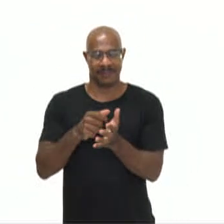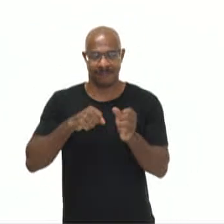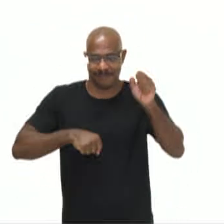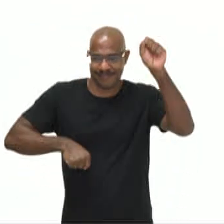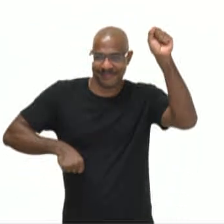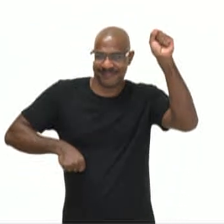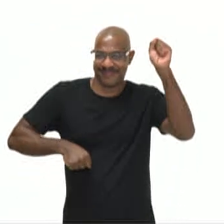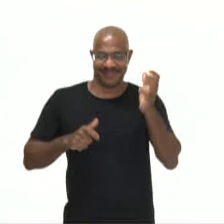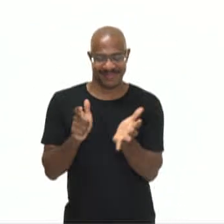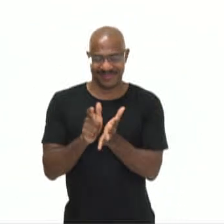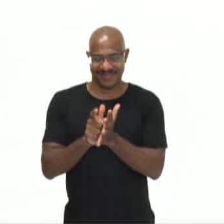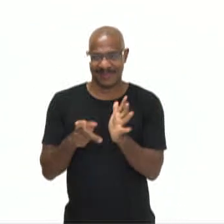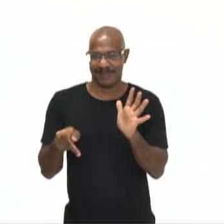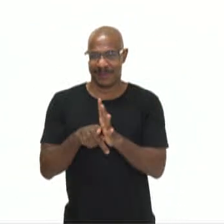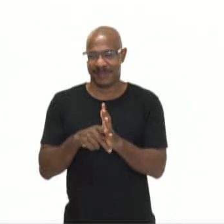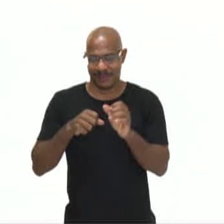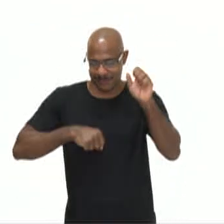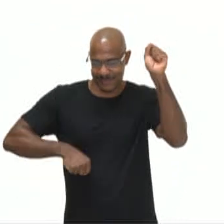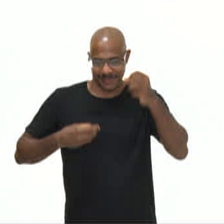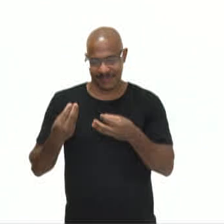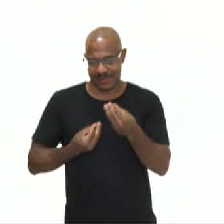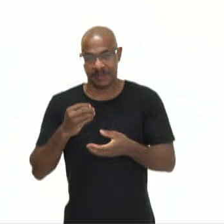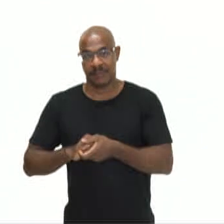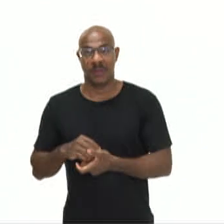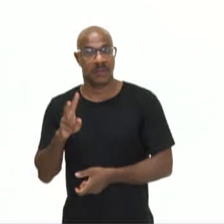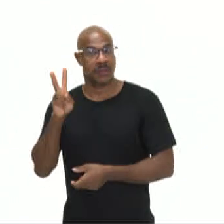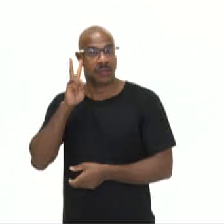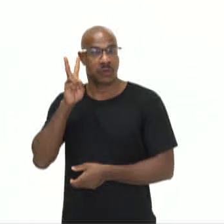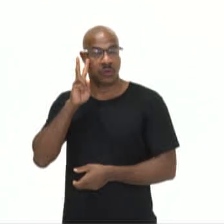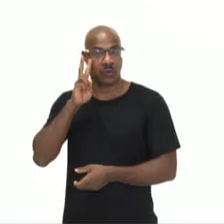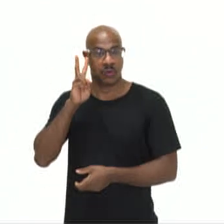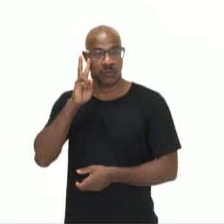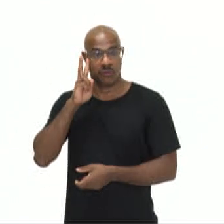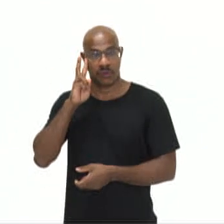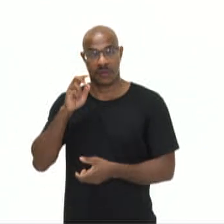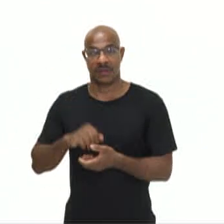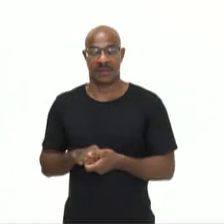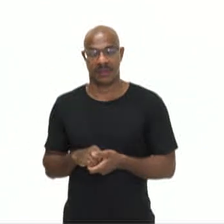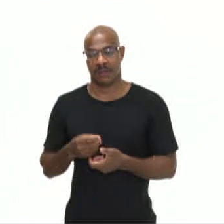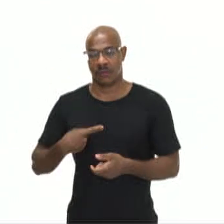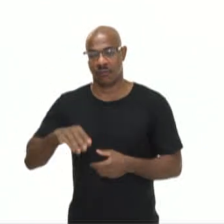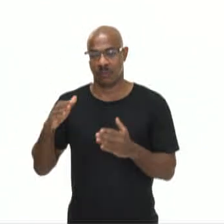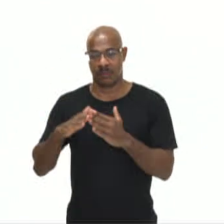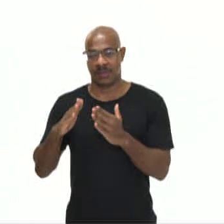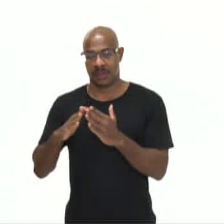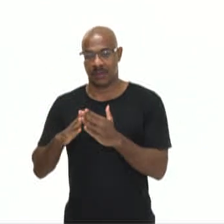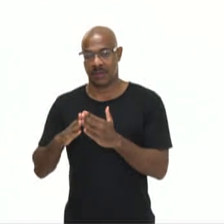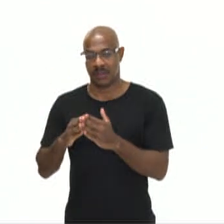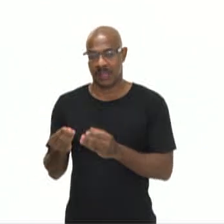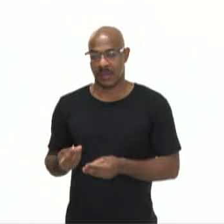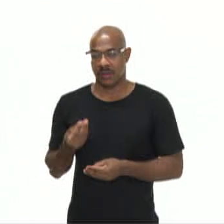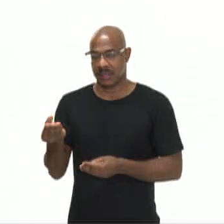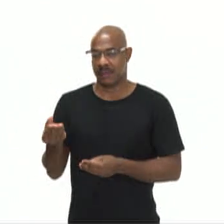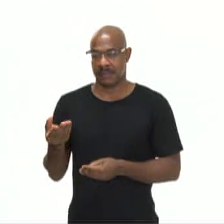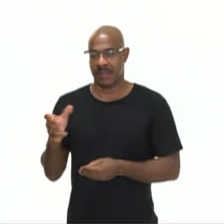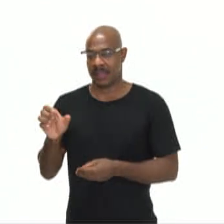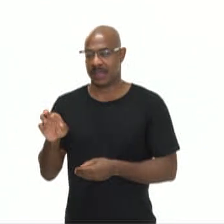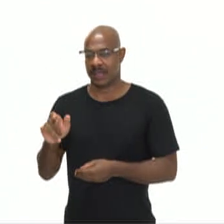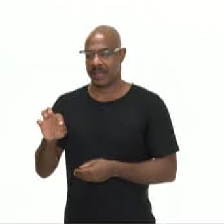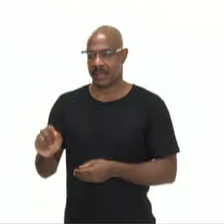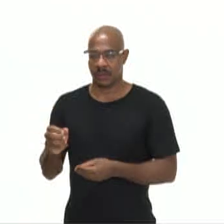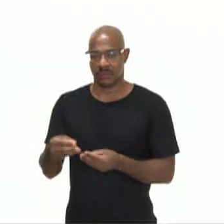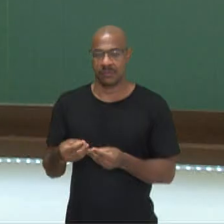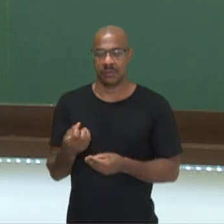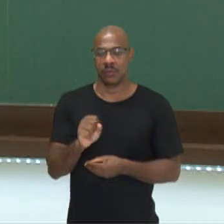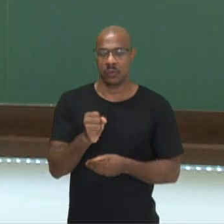para meus colegas. Na segunda-feira, levei para a escola e dei 5 figurinhas para Carlos e 8 figurinhas para Márcia. Então